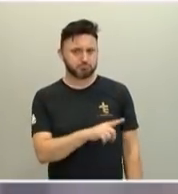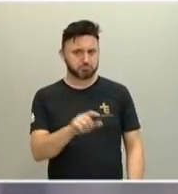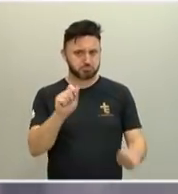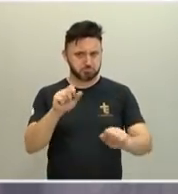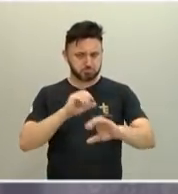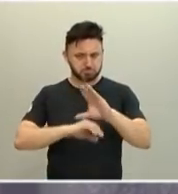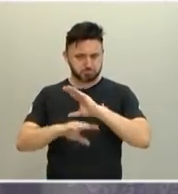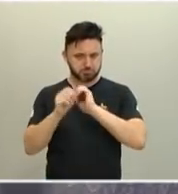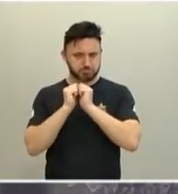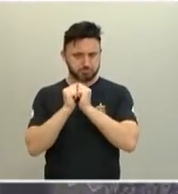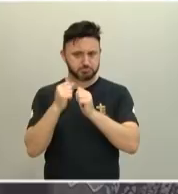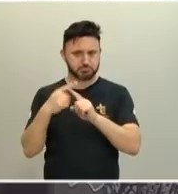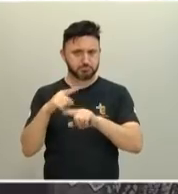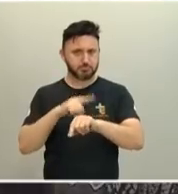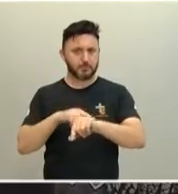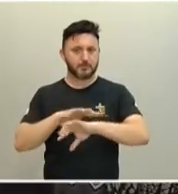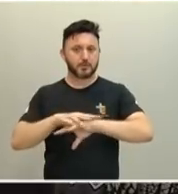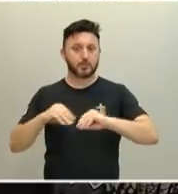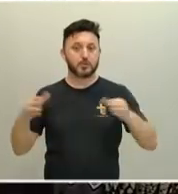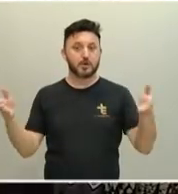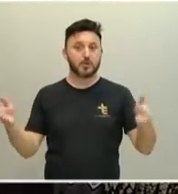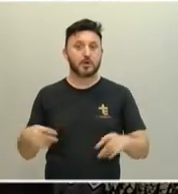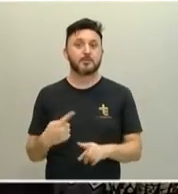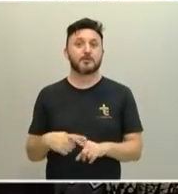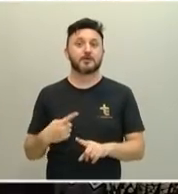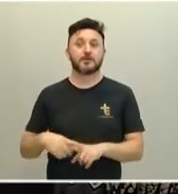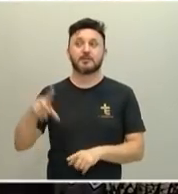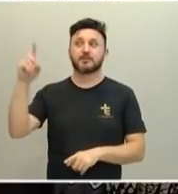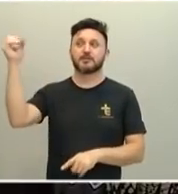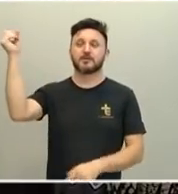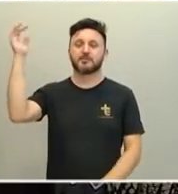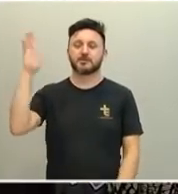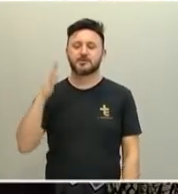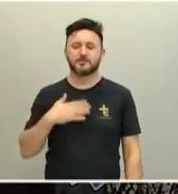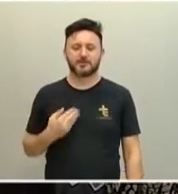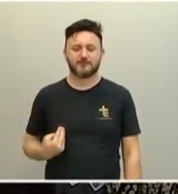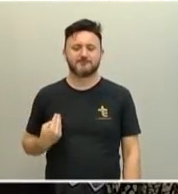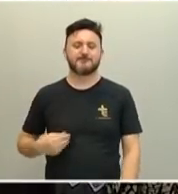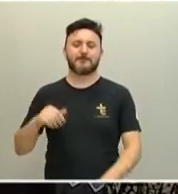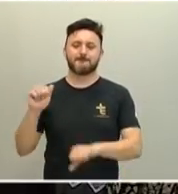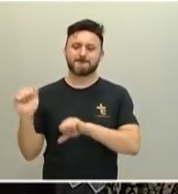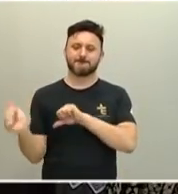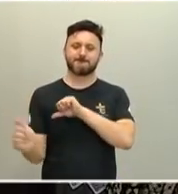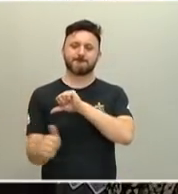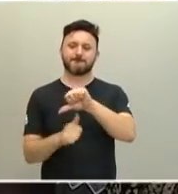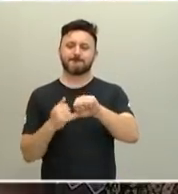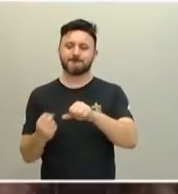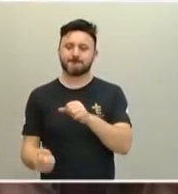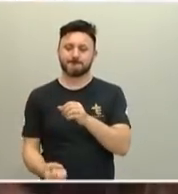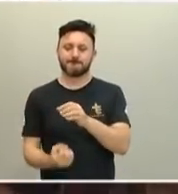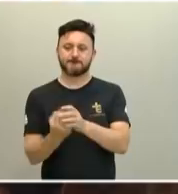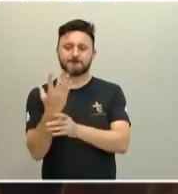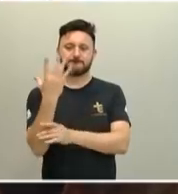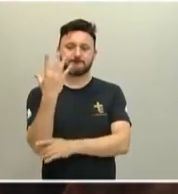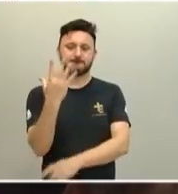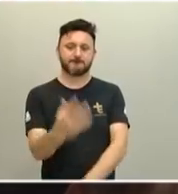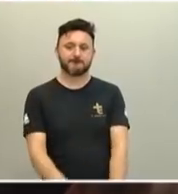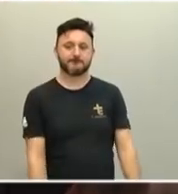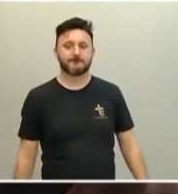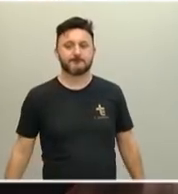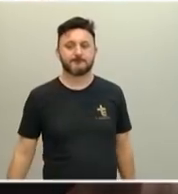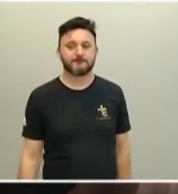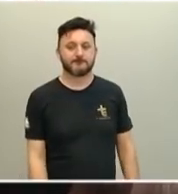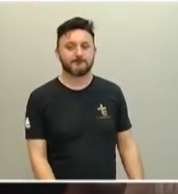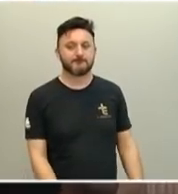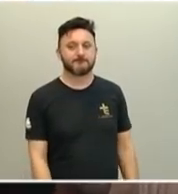o momento da sua cura agora. O meu deserto florirá. O meu